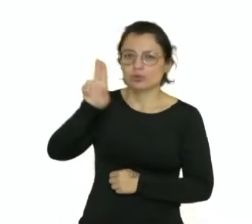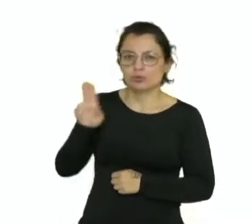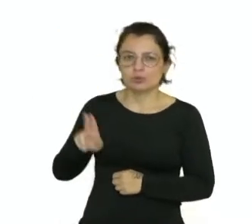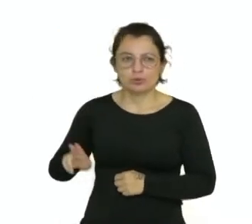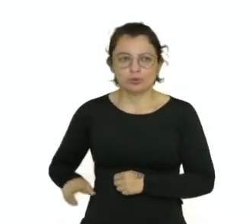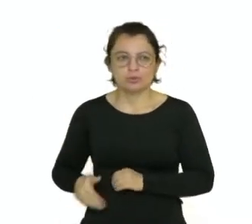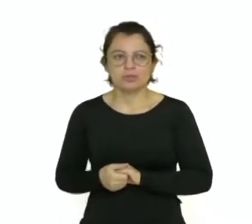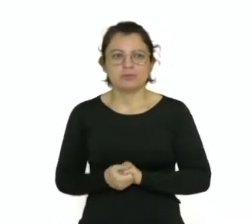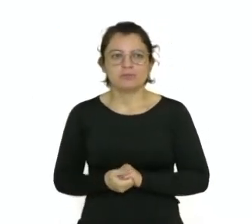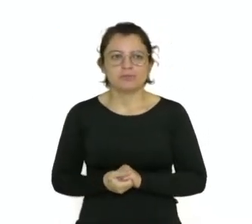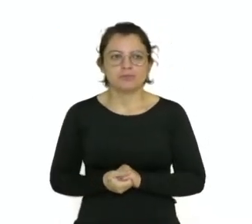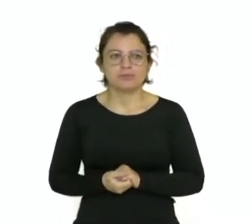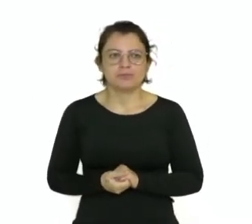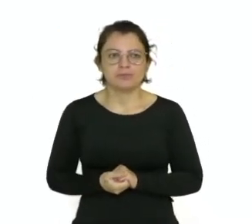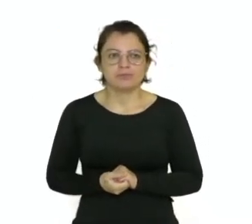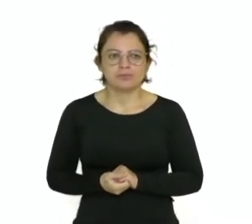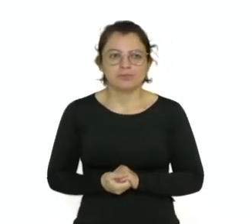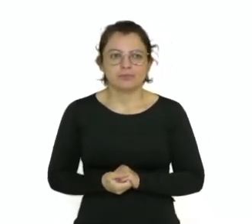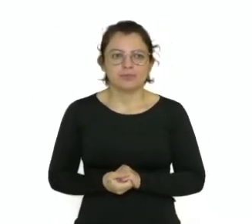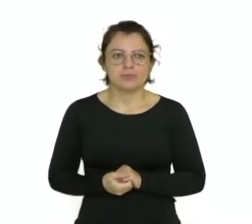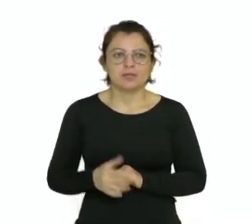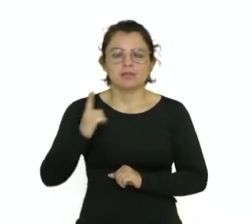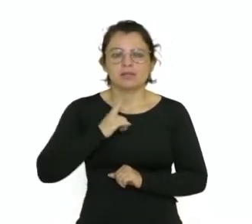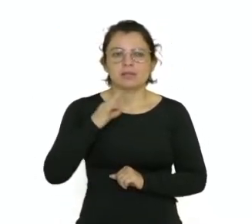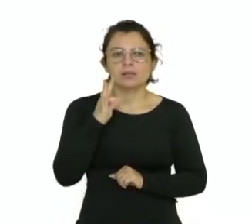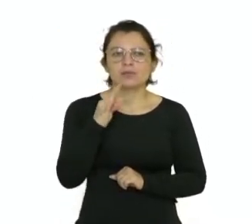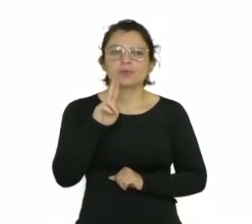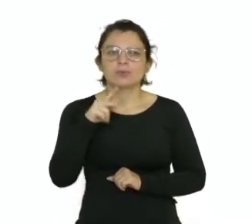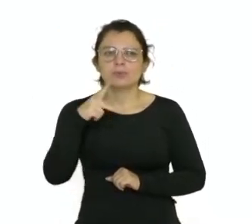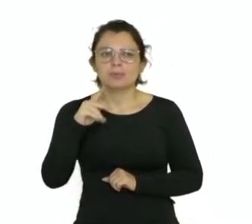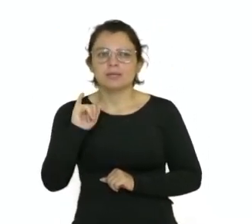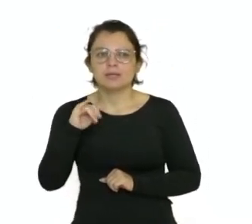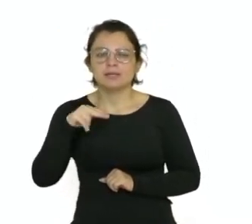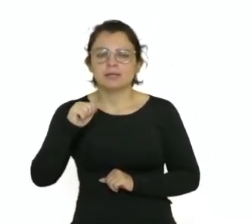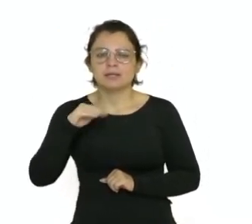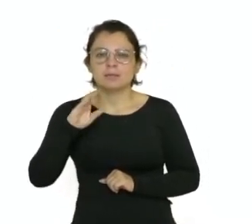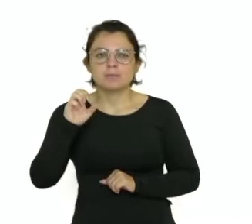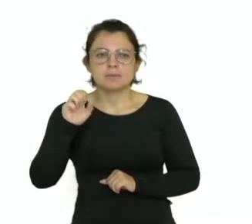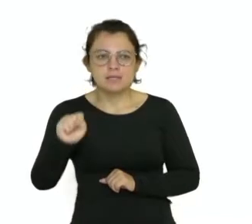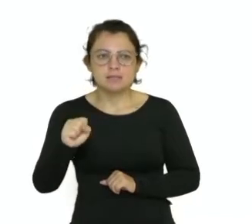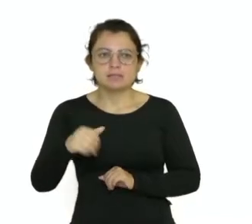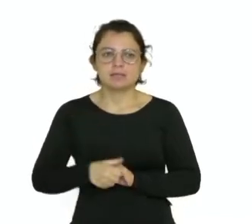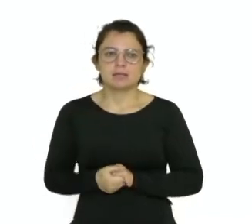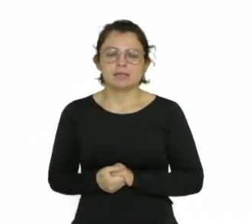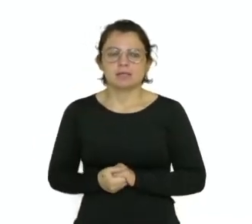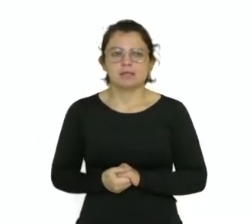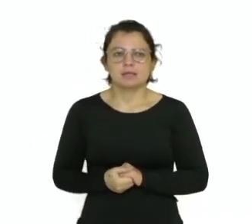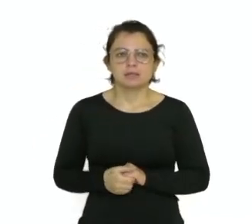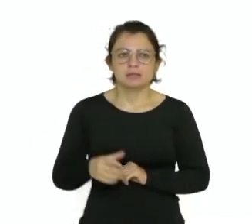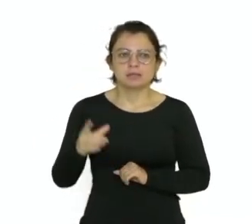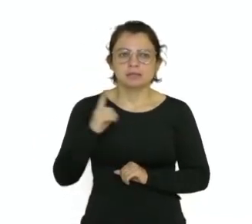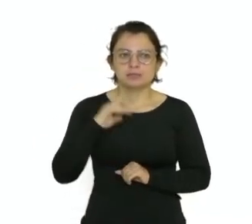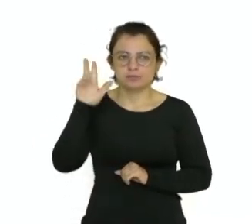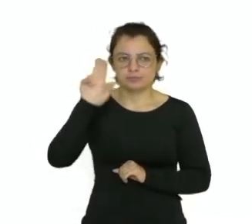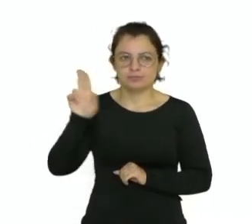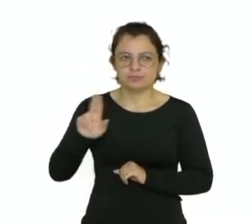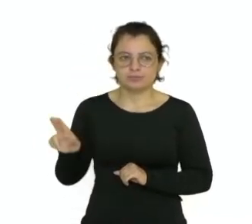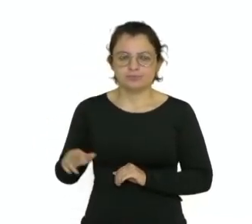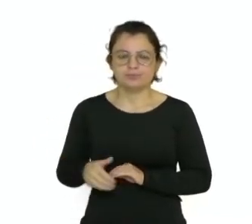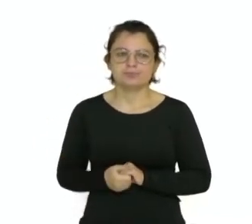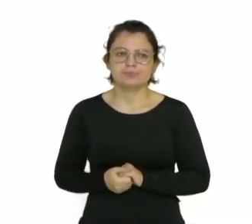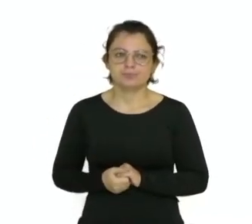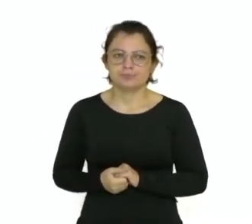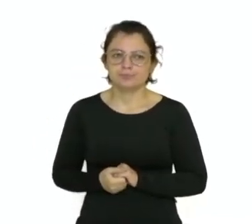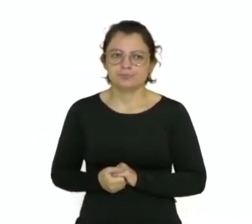Caeté, novamente os Tupinambás, ó, aqui, Tupiniquim, Aimoré, Goitacás, Temimonó,